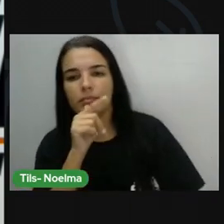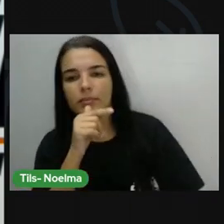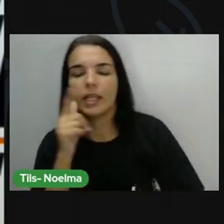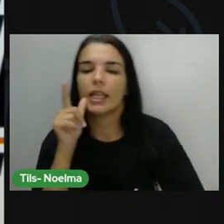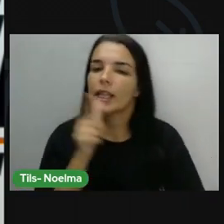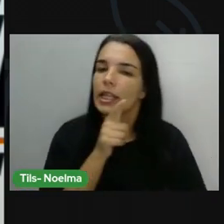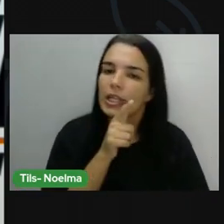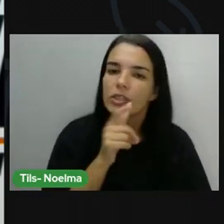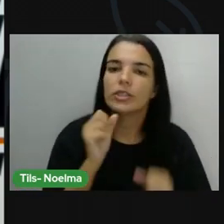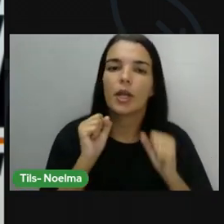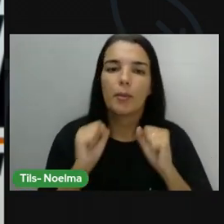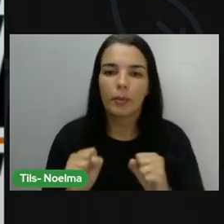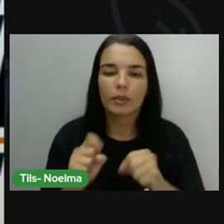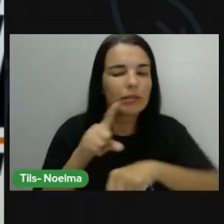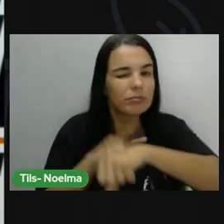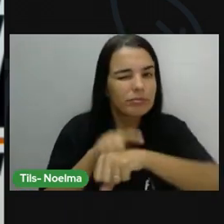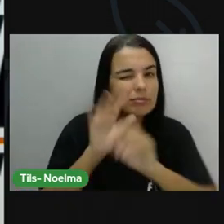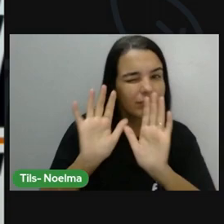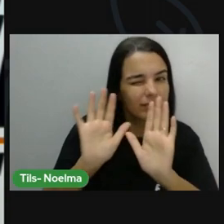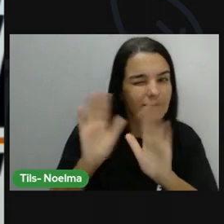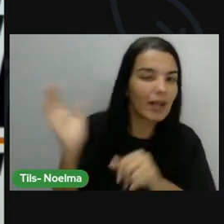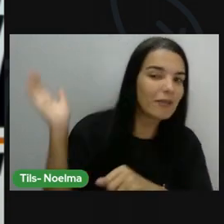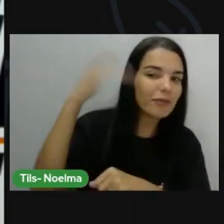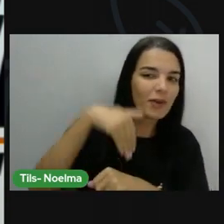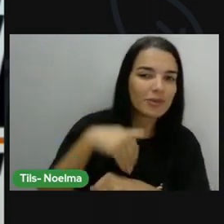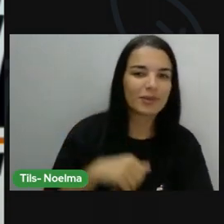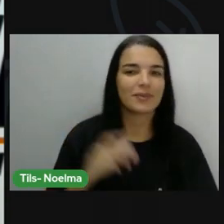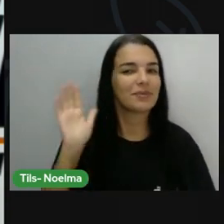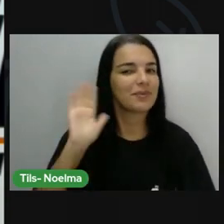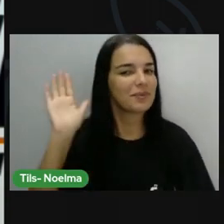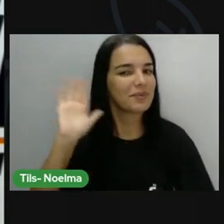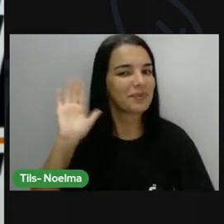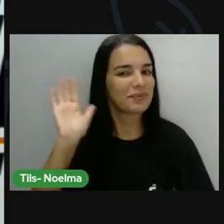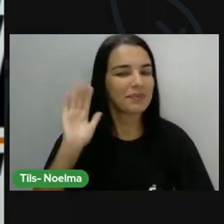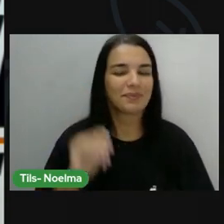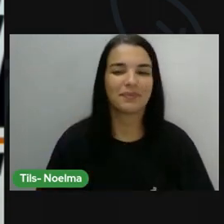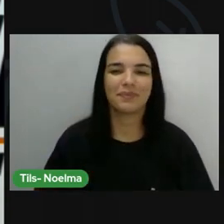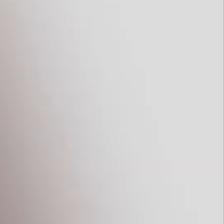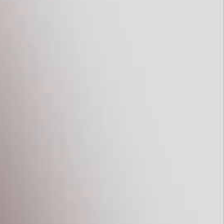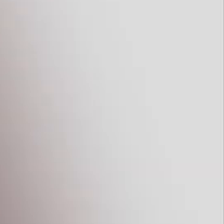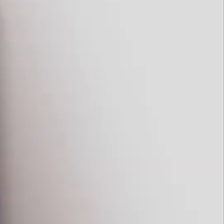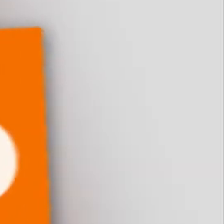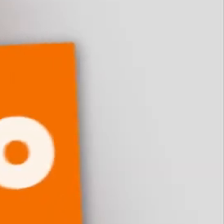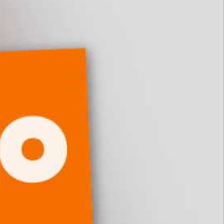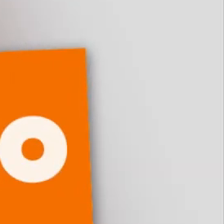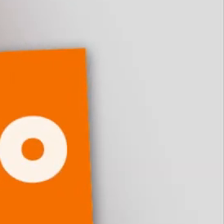fazer um lanchinho. E daqui a pouquinho a gente volta, tá? Tchau, tchau e até mais!